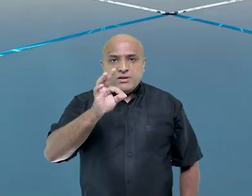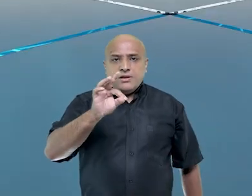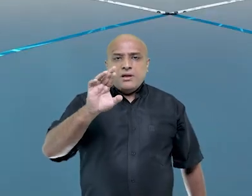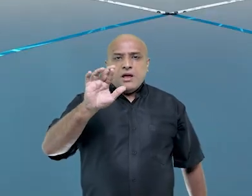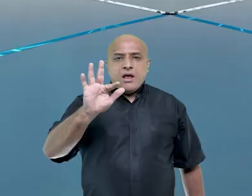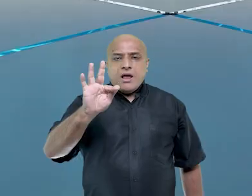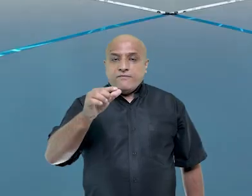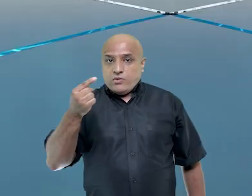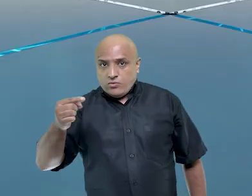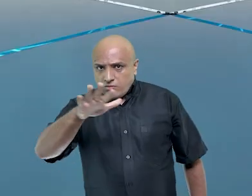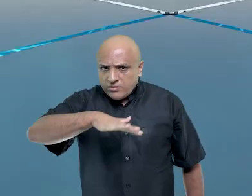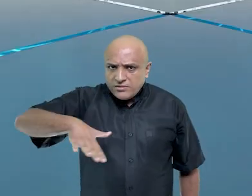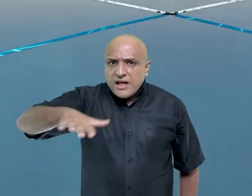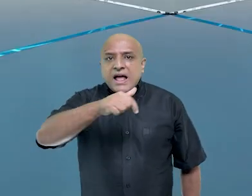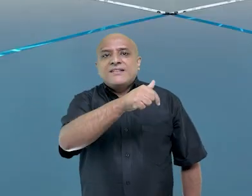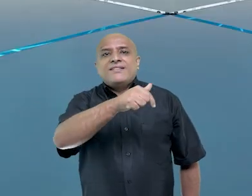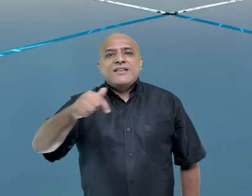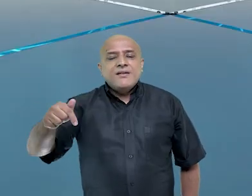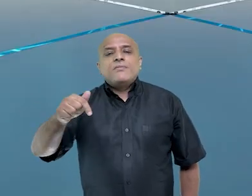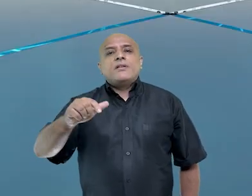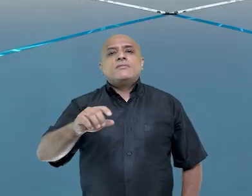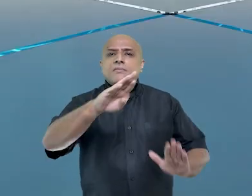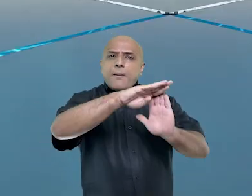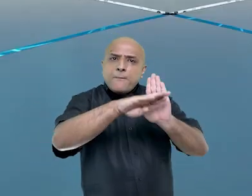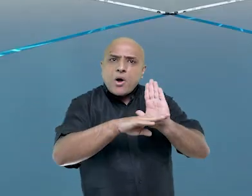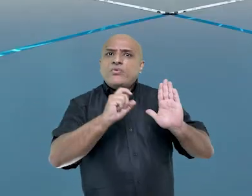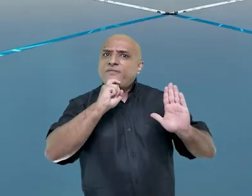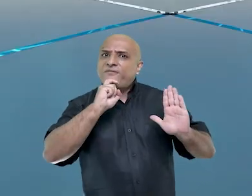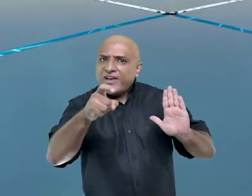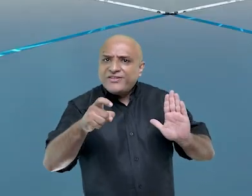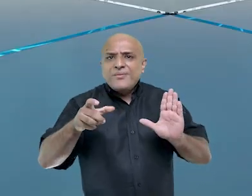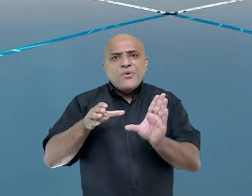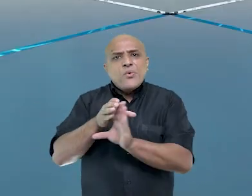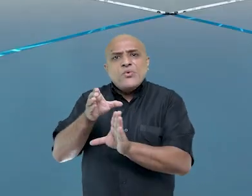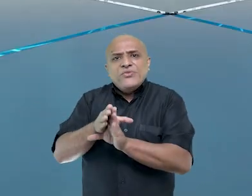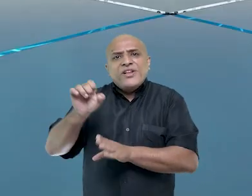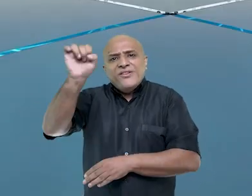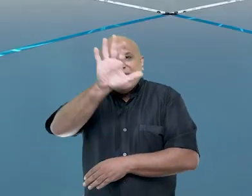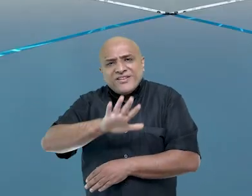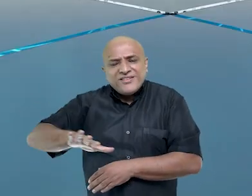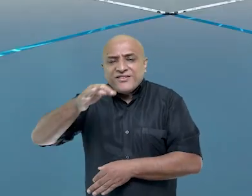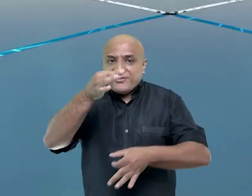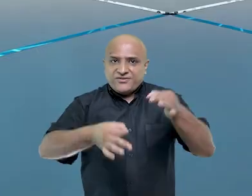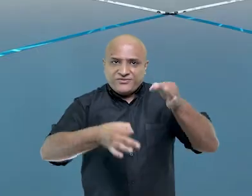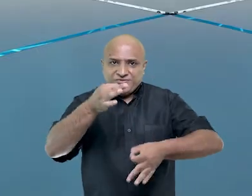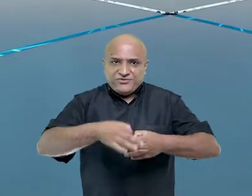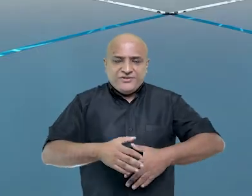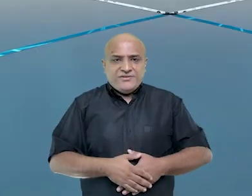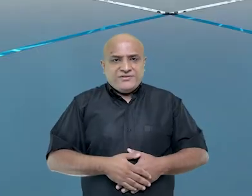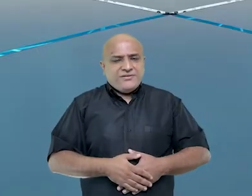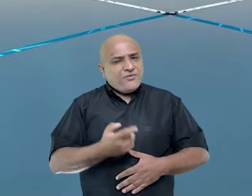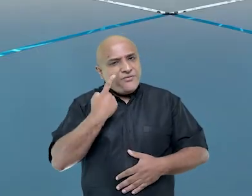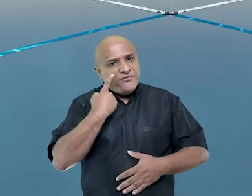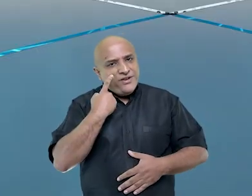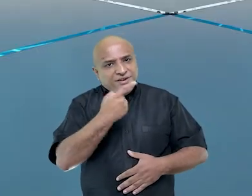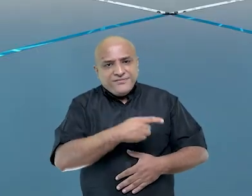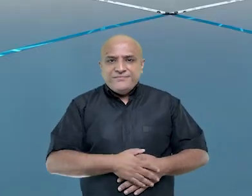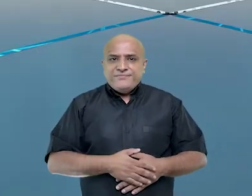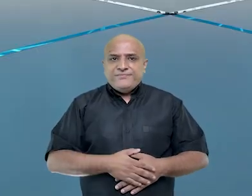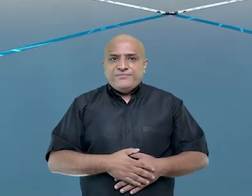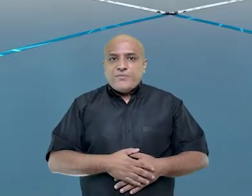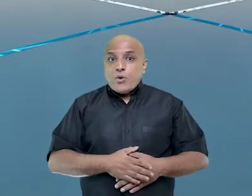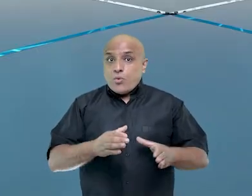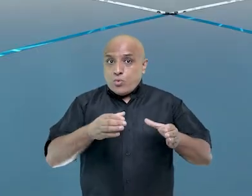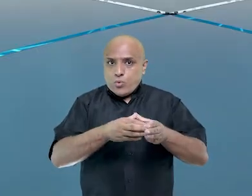Primeira Região durante a Semana da Pauta Verde, promovida pelo Conselho Nacional de Justiça. Confira. Turmas